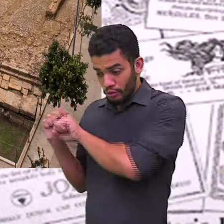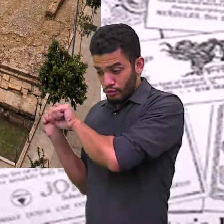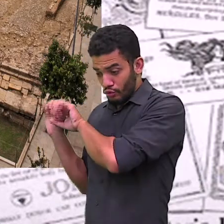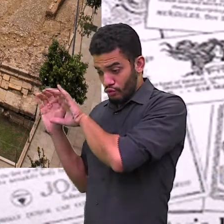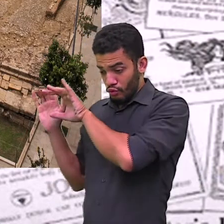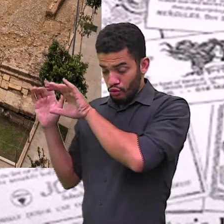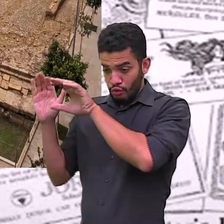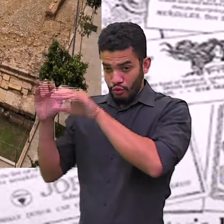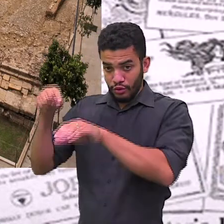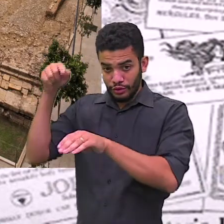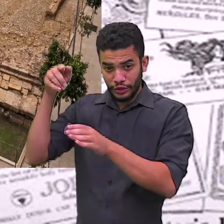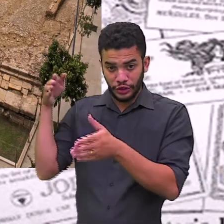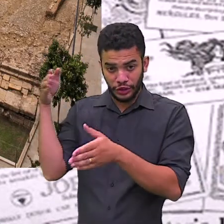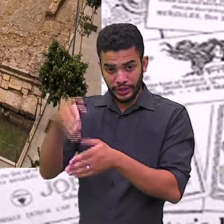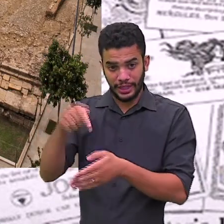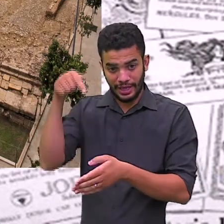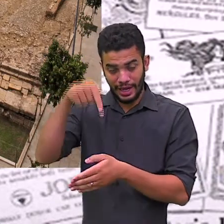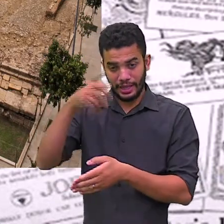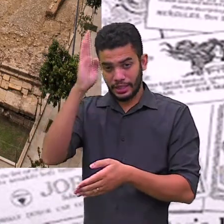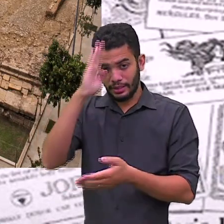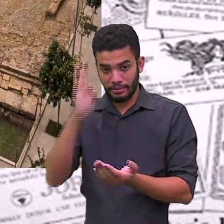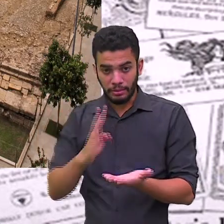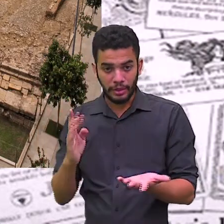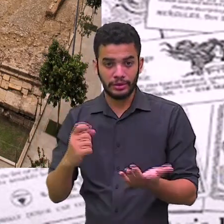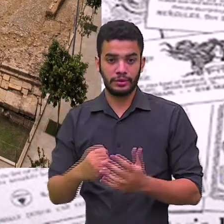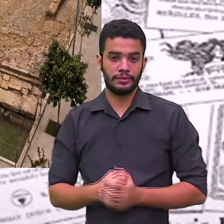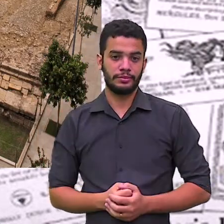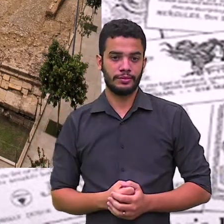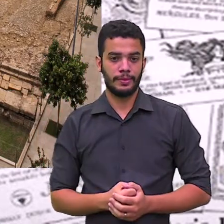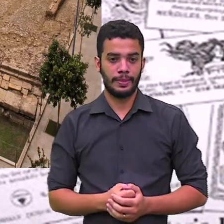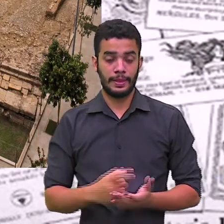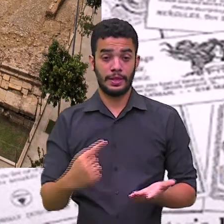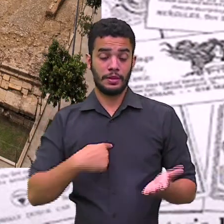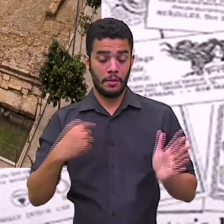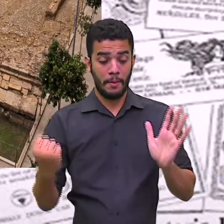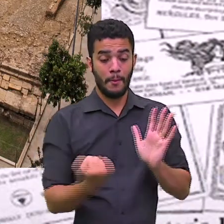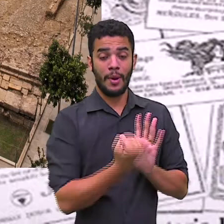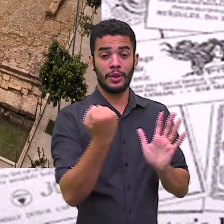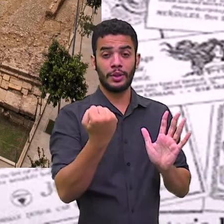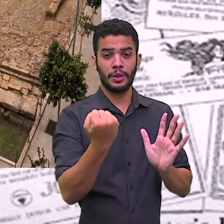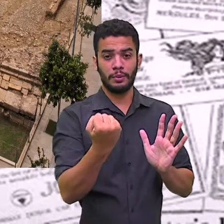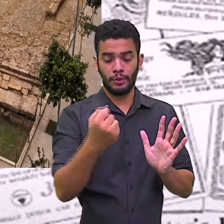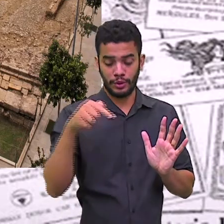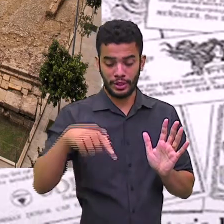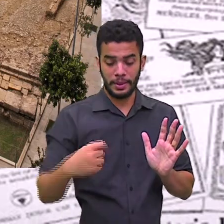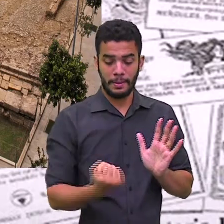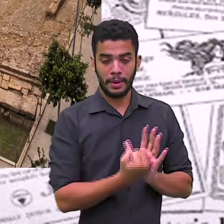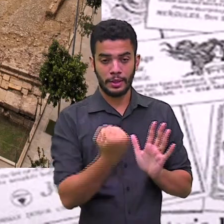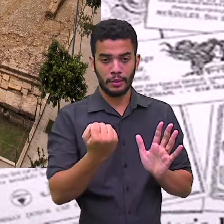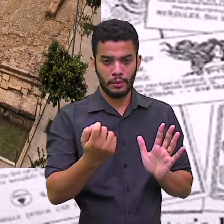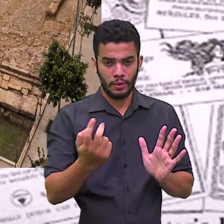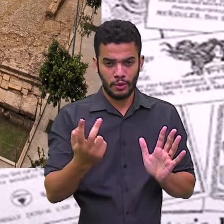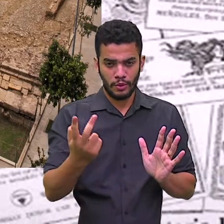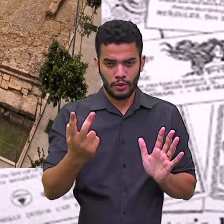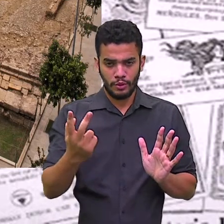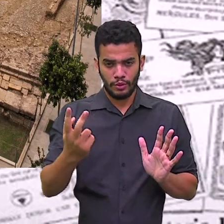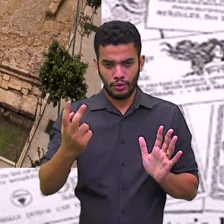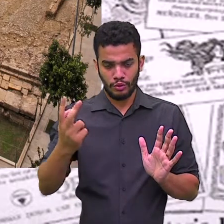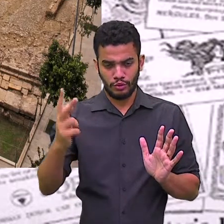Sacadura Cabral, perdão. Recebeu o título de Patrimônio Histórico da Humanidade pela Unesco em julho